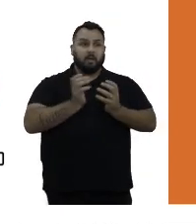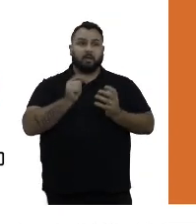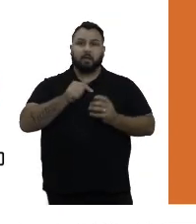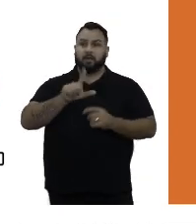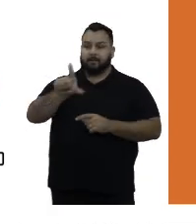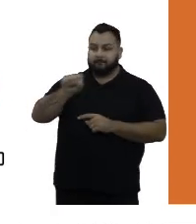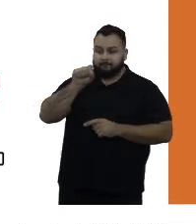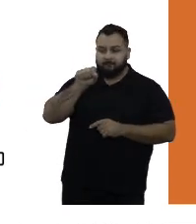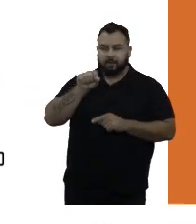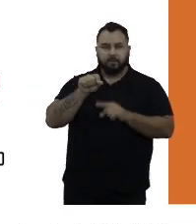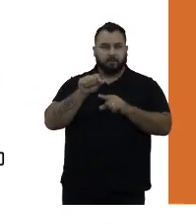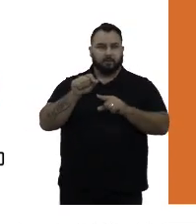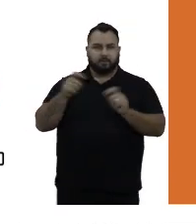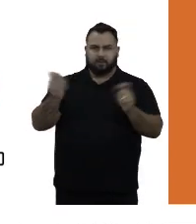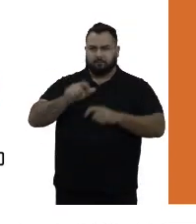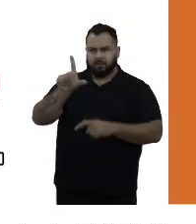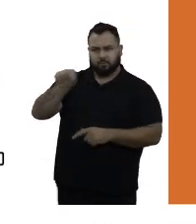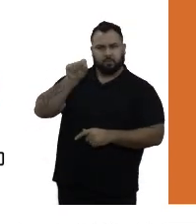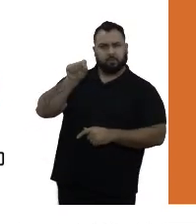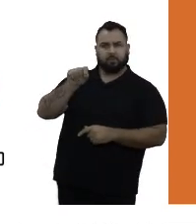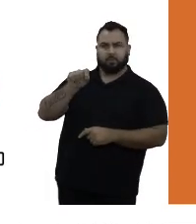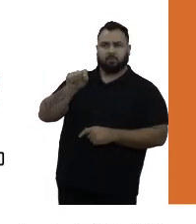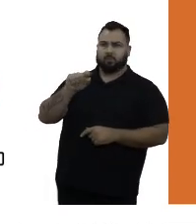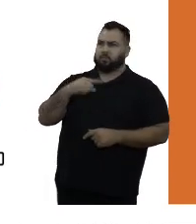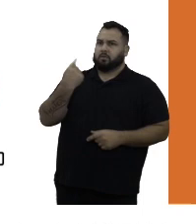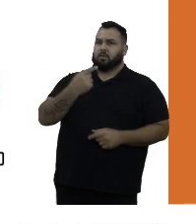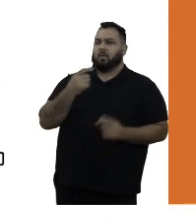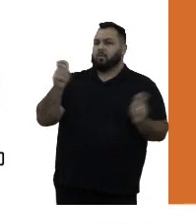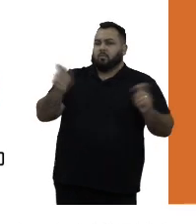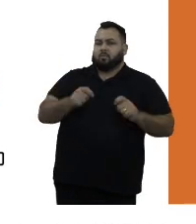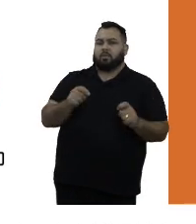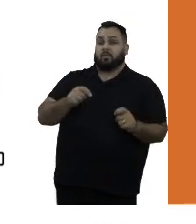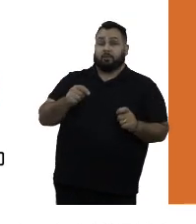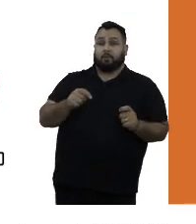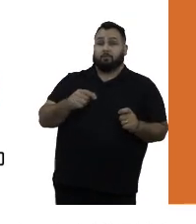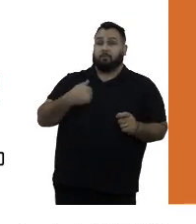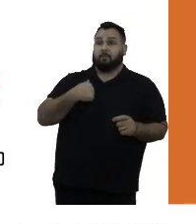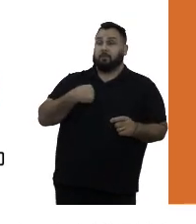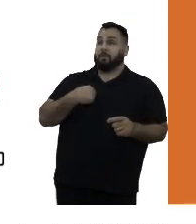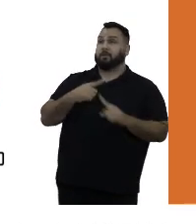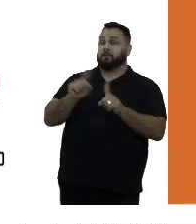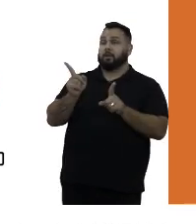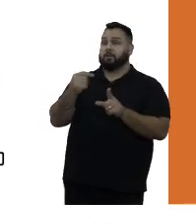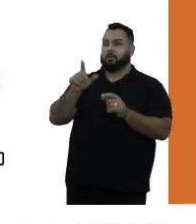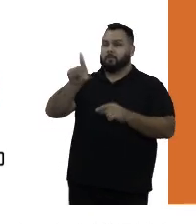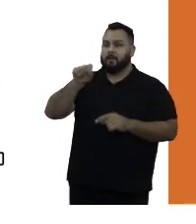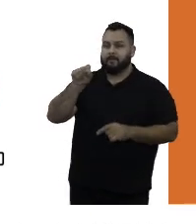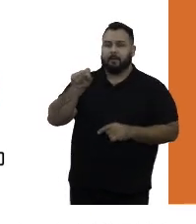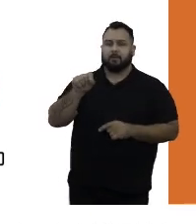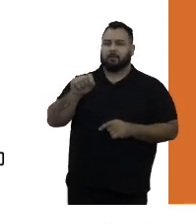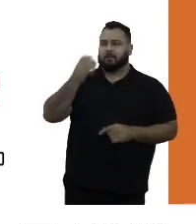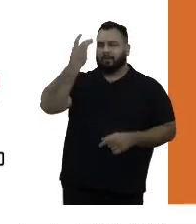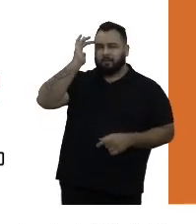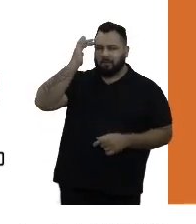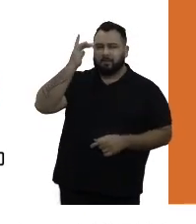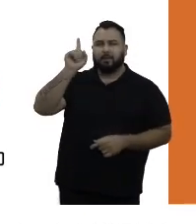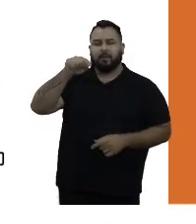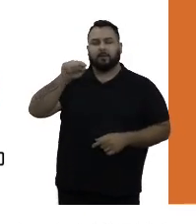né? Aqueles futuros que a gente, não só os possíveis, mas o que a gente prefere, o que a gente acha que é